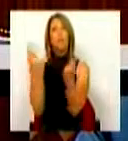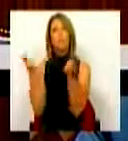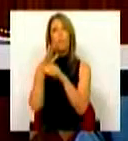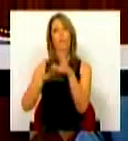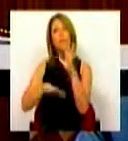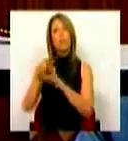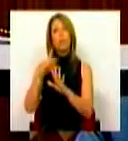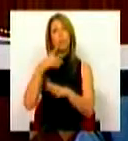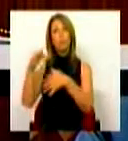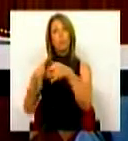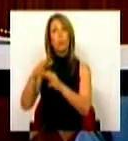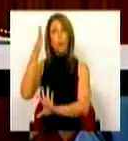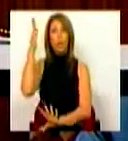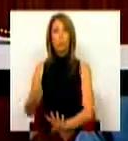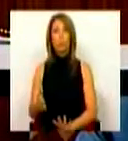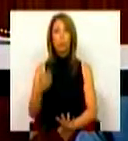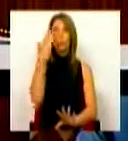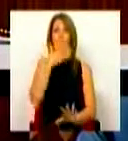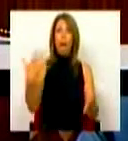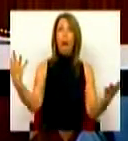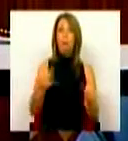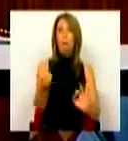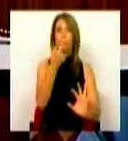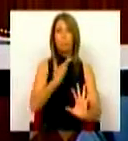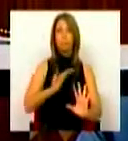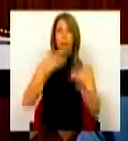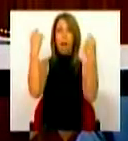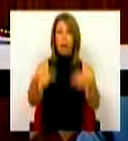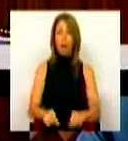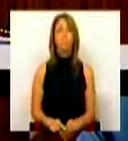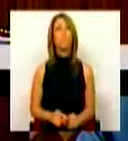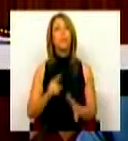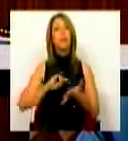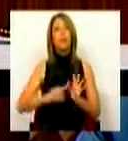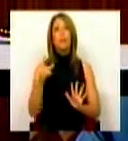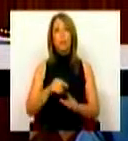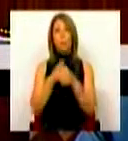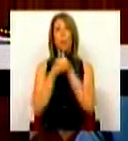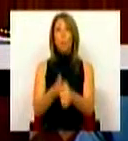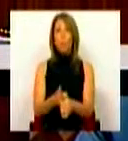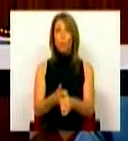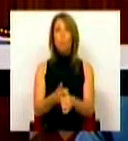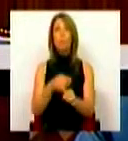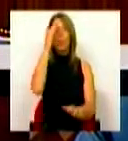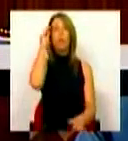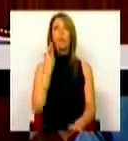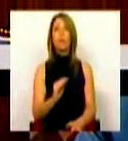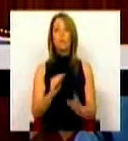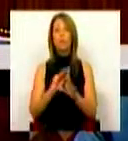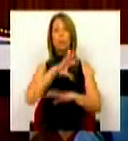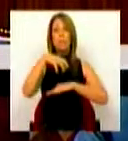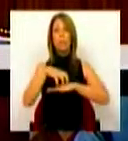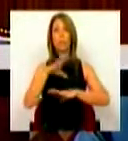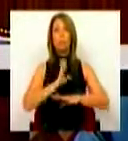julgamentos justos em casos de dopagem. Há também a necessidade de cumprir recomendações da Agência Mundial